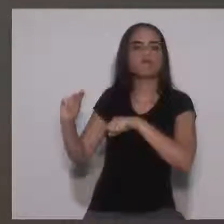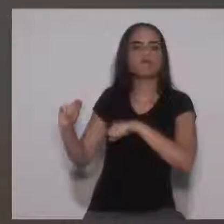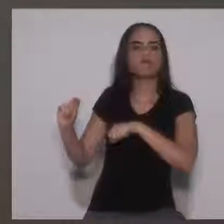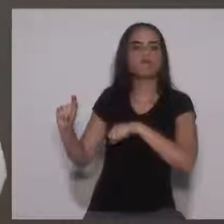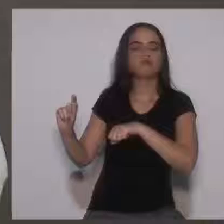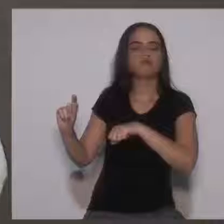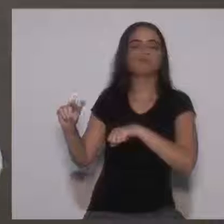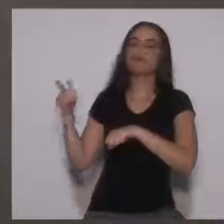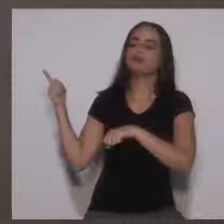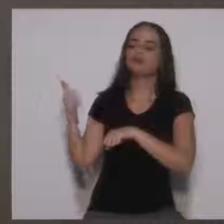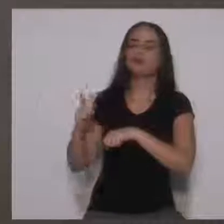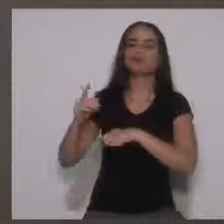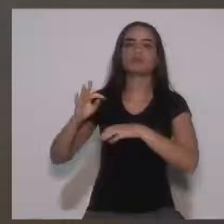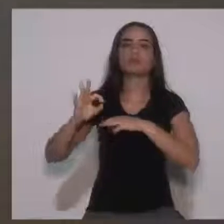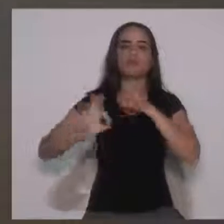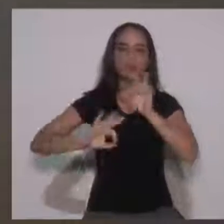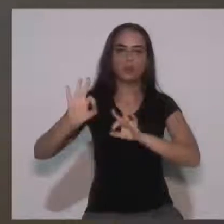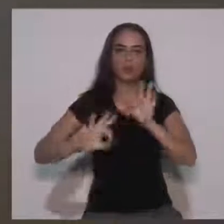esses projetos.